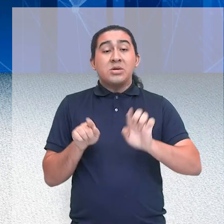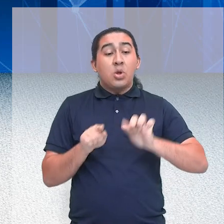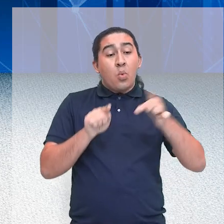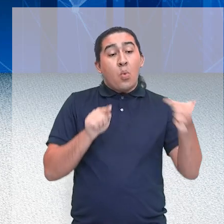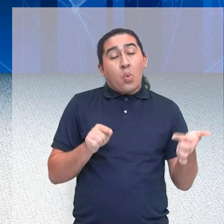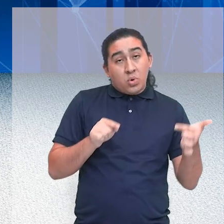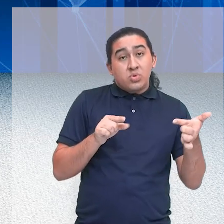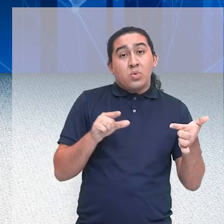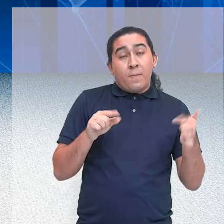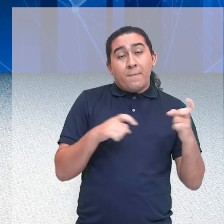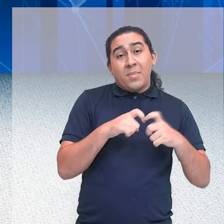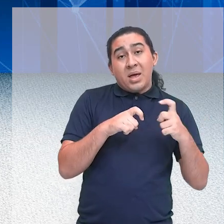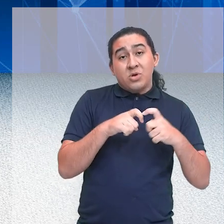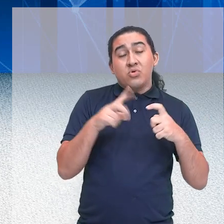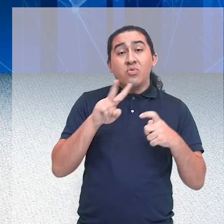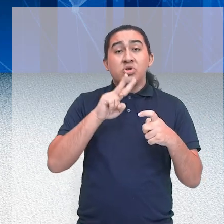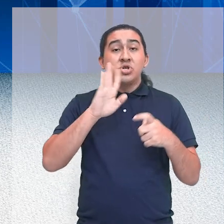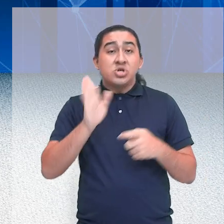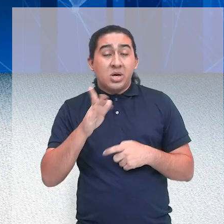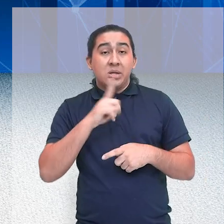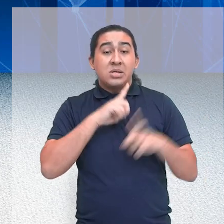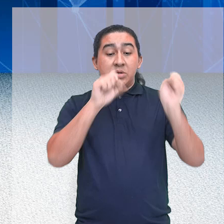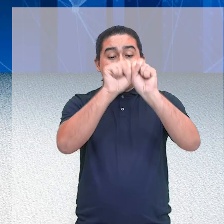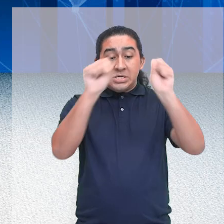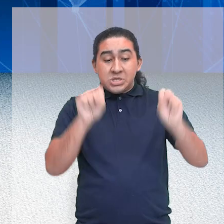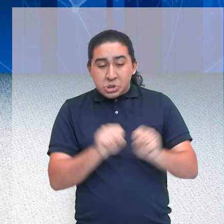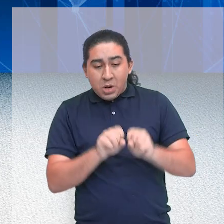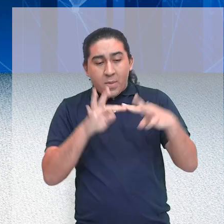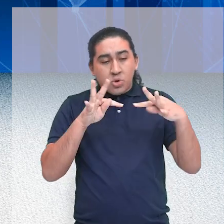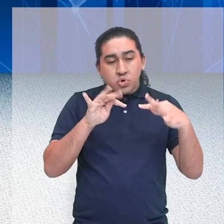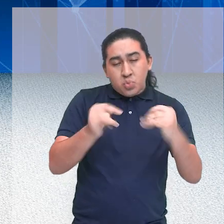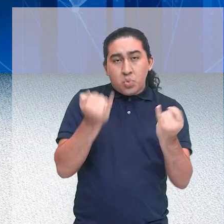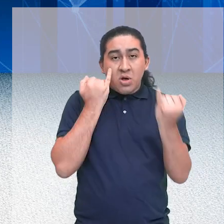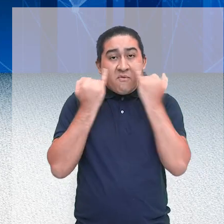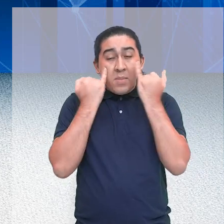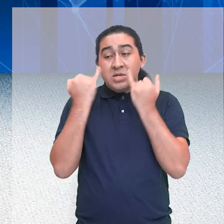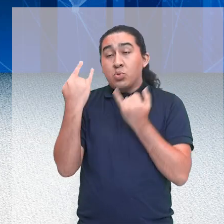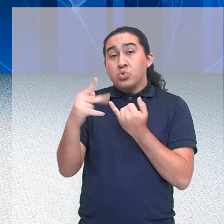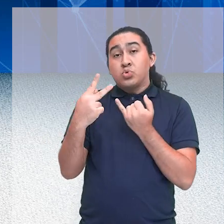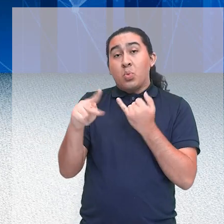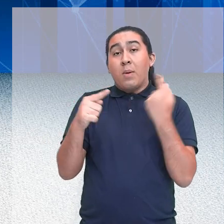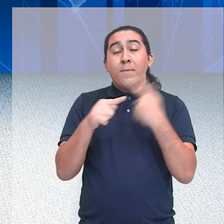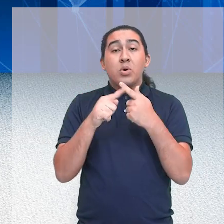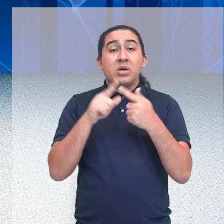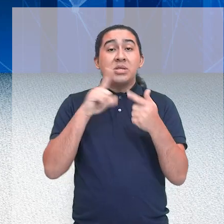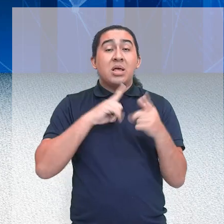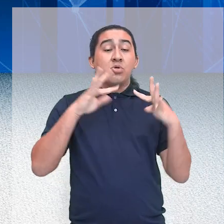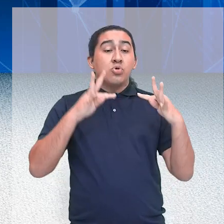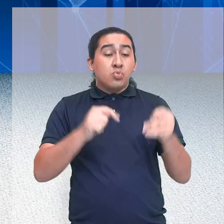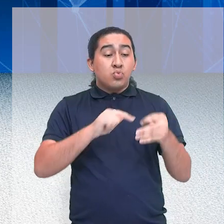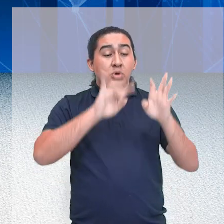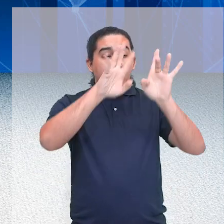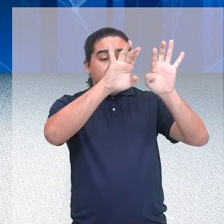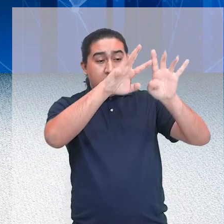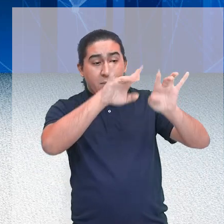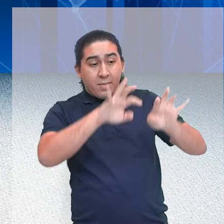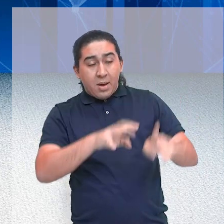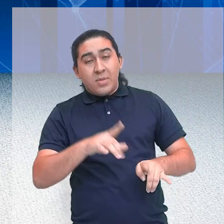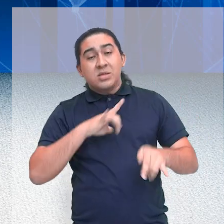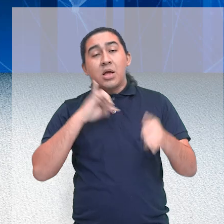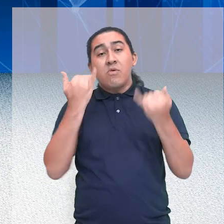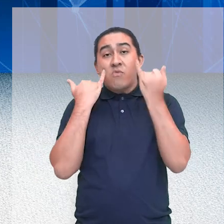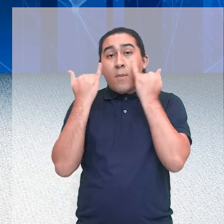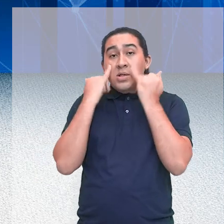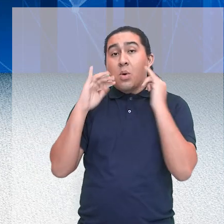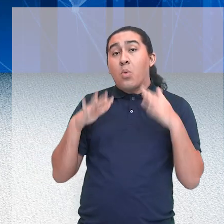te atendendo. Esse outro médico já tem todas as tuas informações, porque está tudo digitalizado. Informação de qual foi a